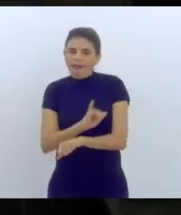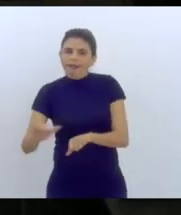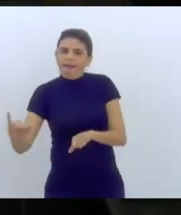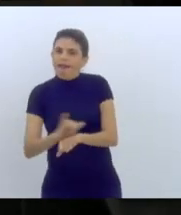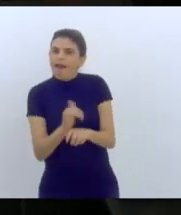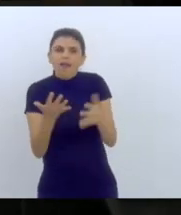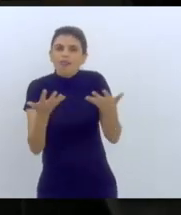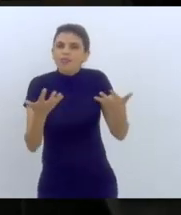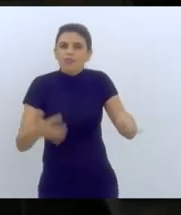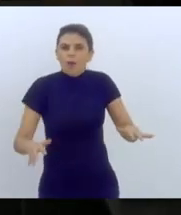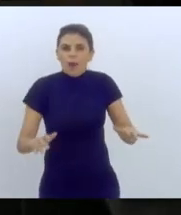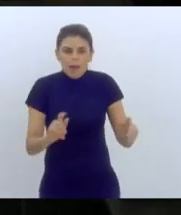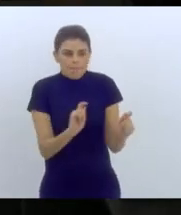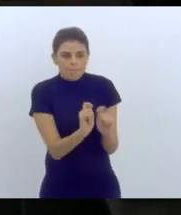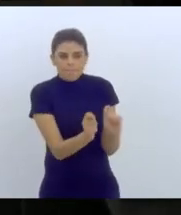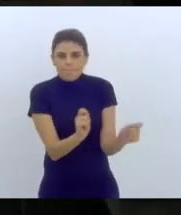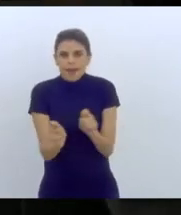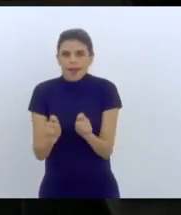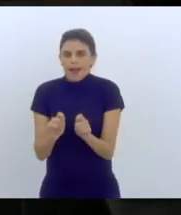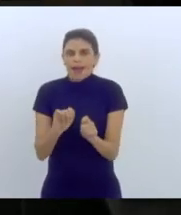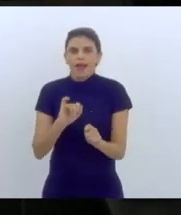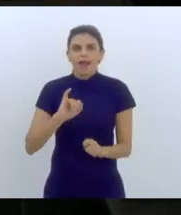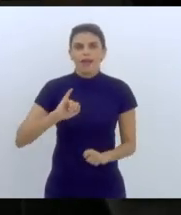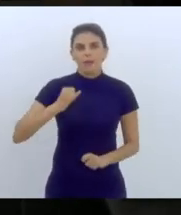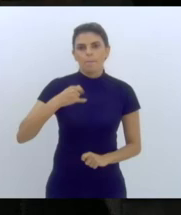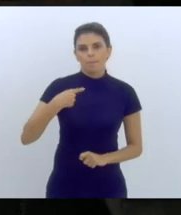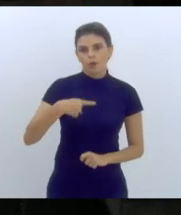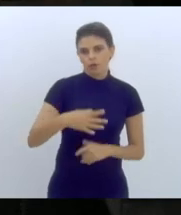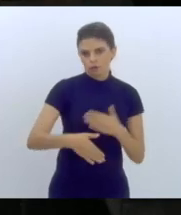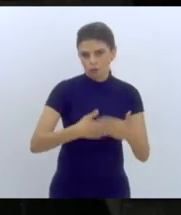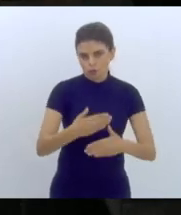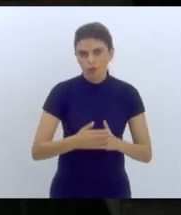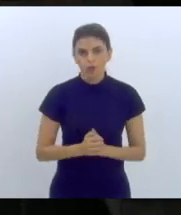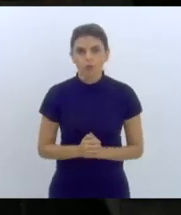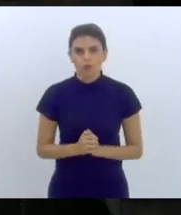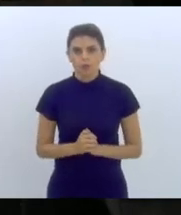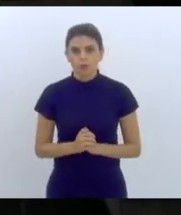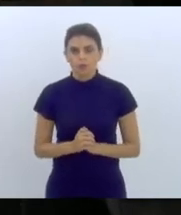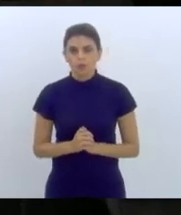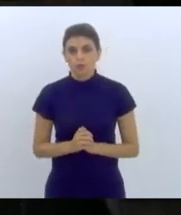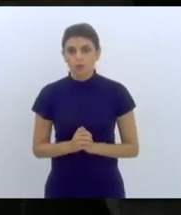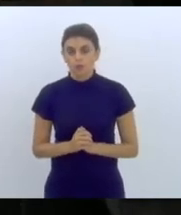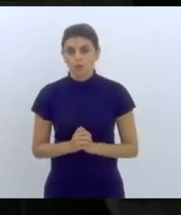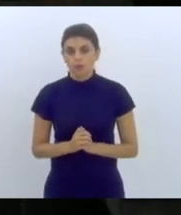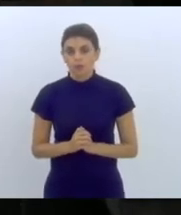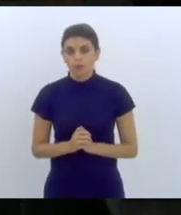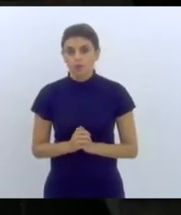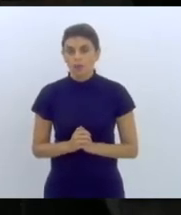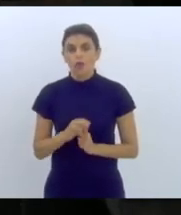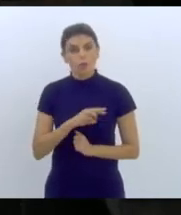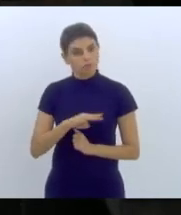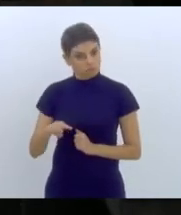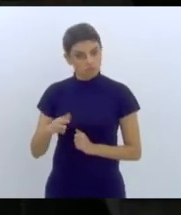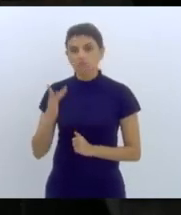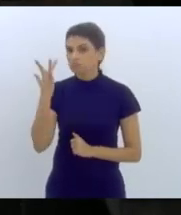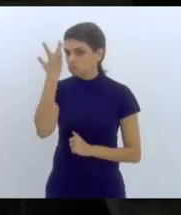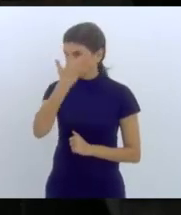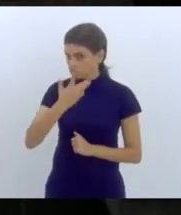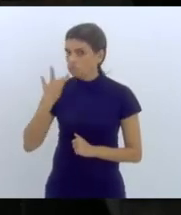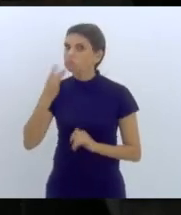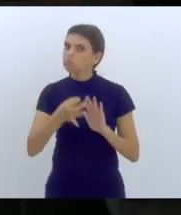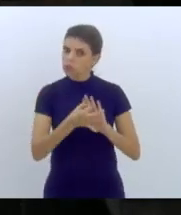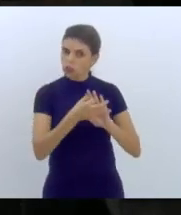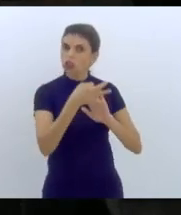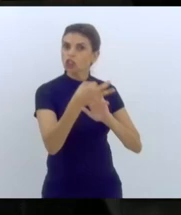pagar impostos. O ministro Fernando Haddad criticou,